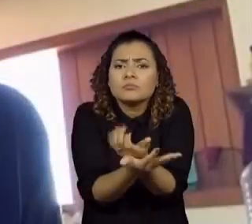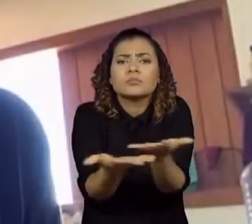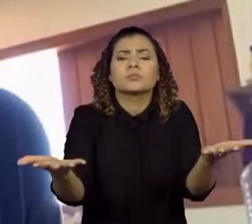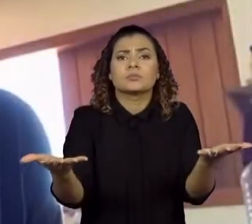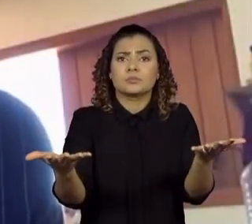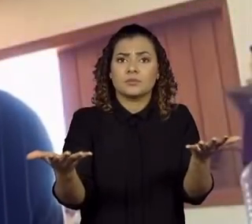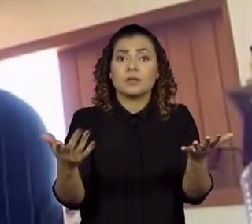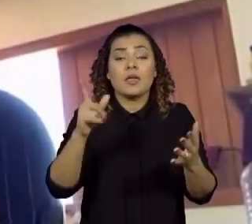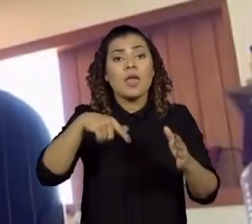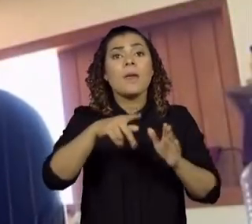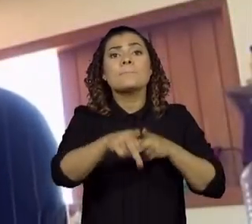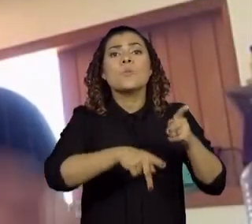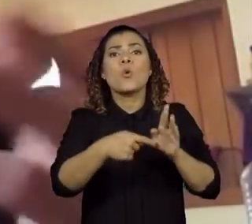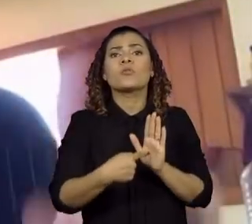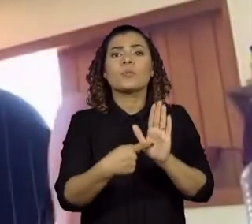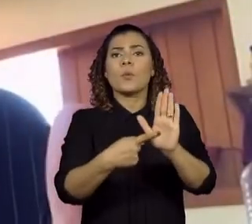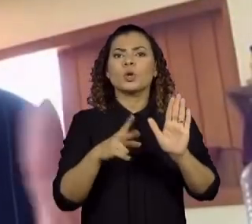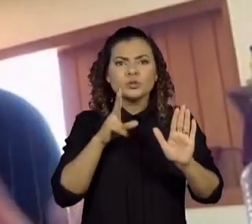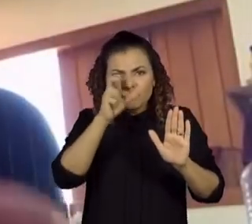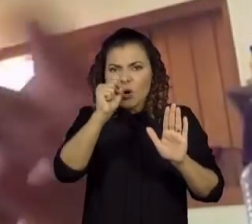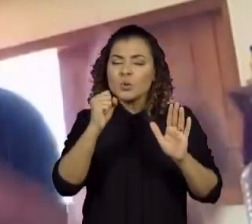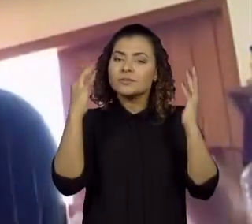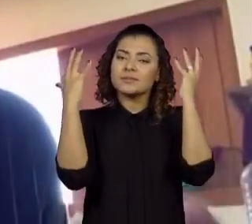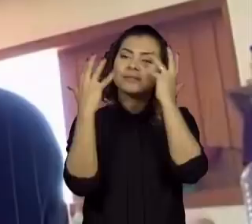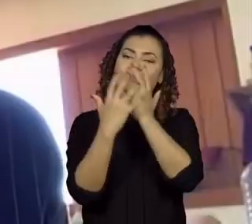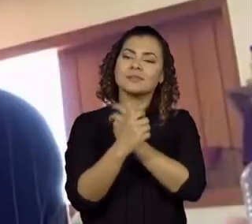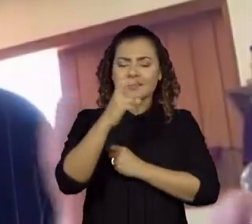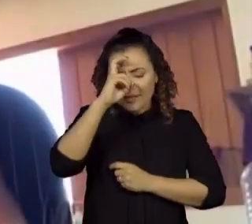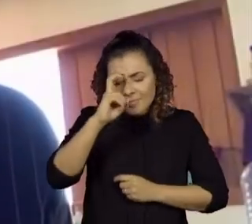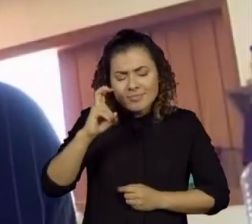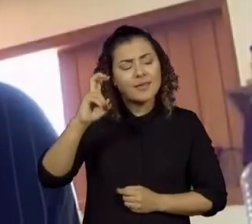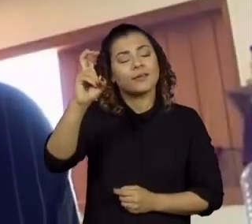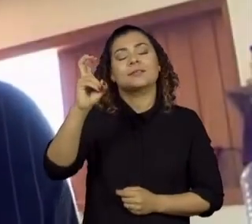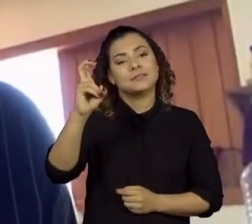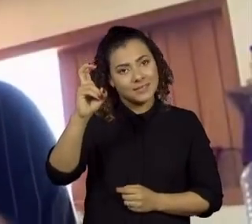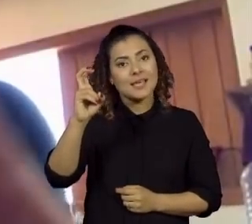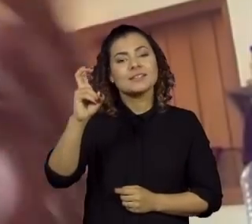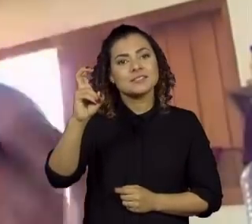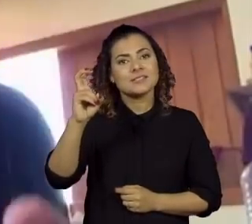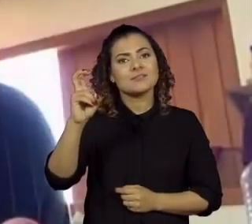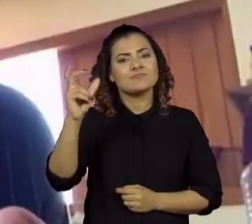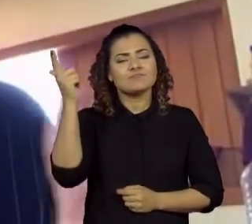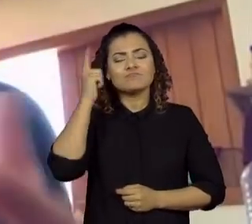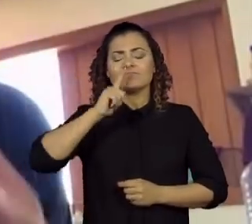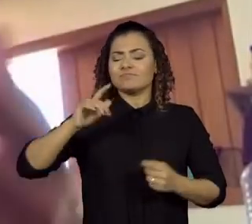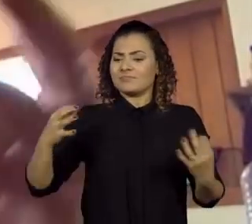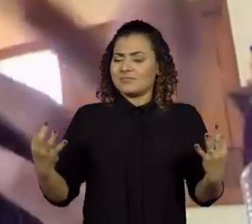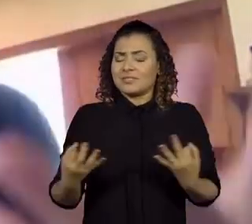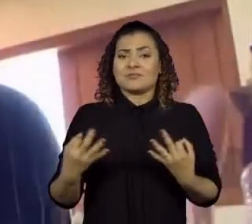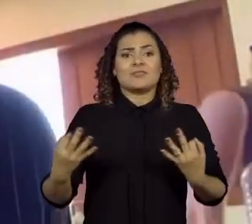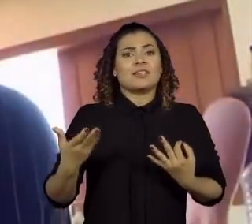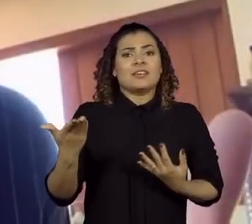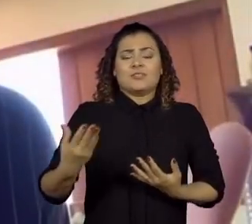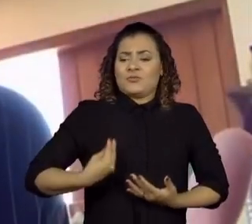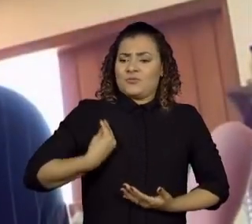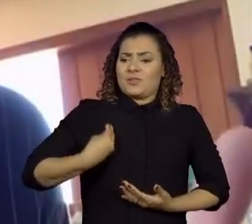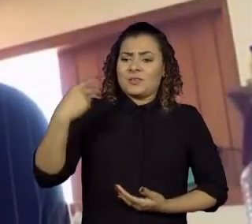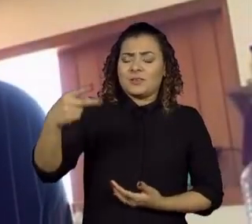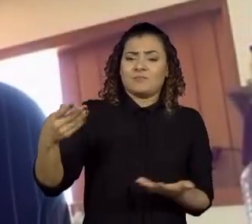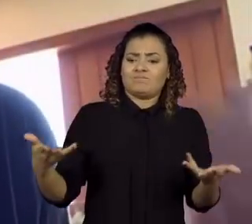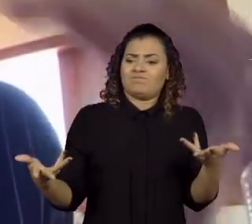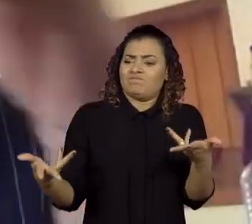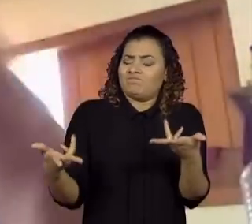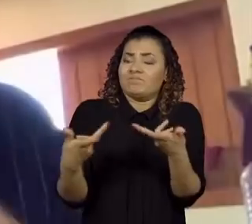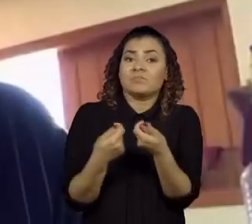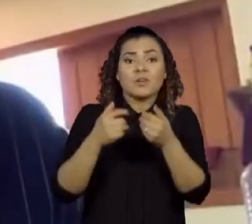É um filme que mostra a potência, a beleza, a sabedoria e a plenitude do modo de vida desses povos,